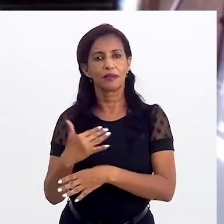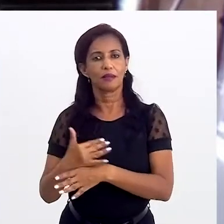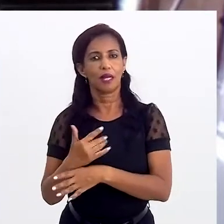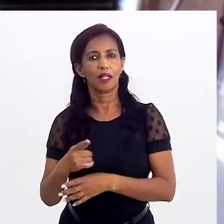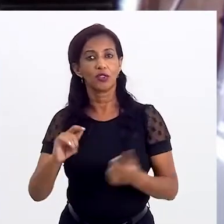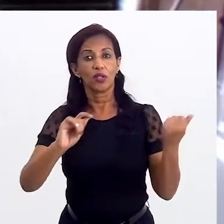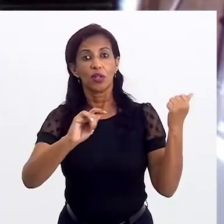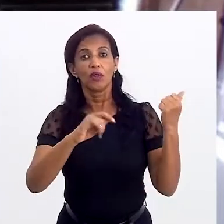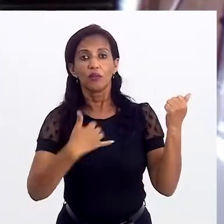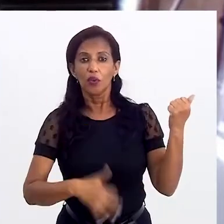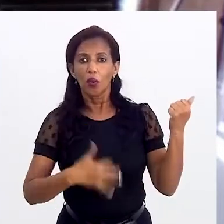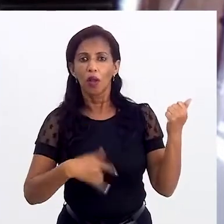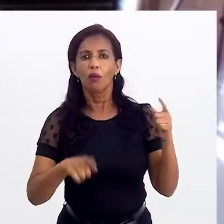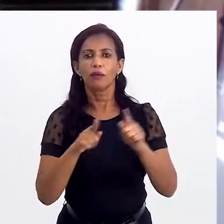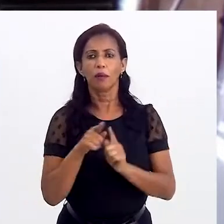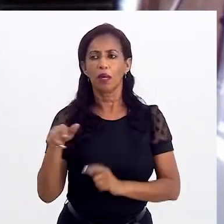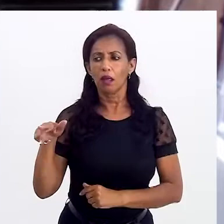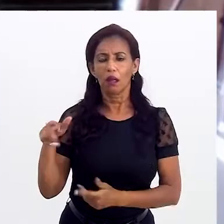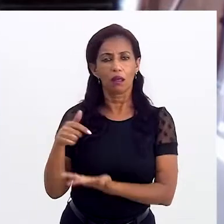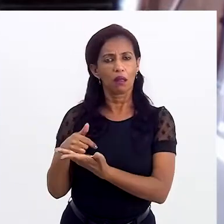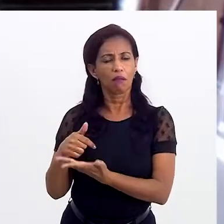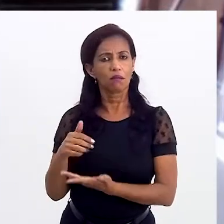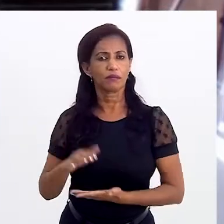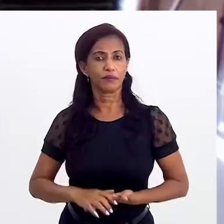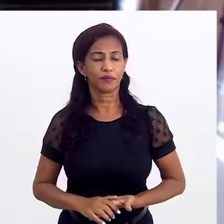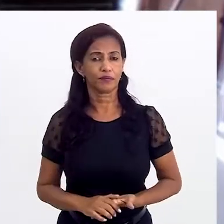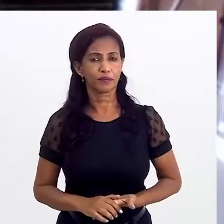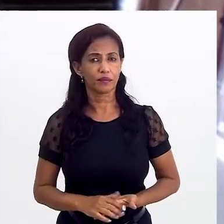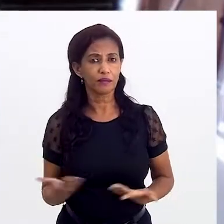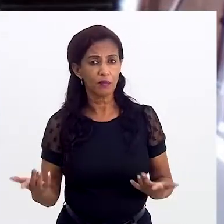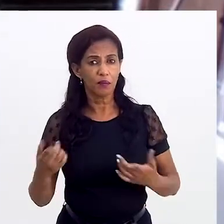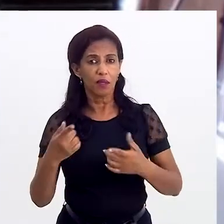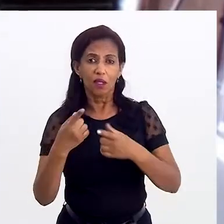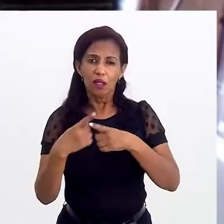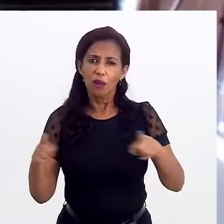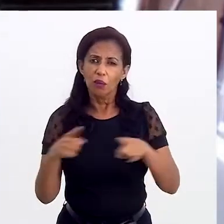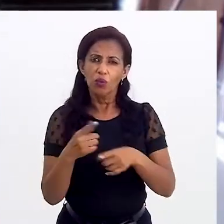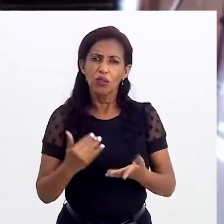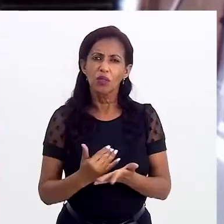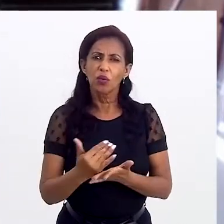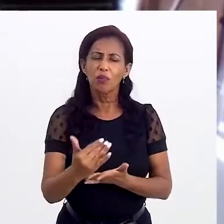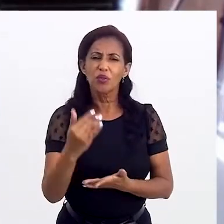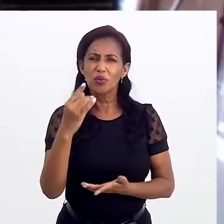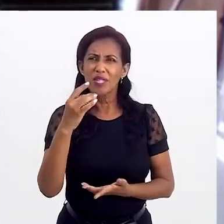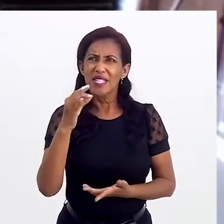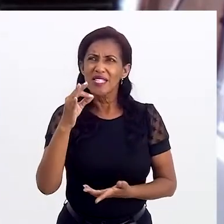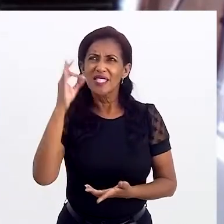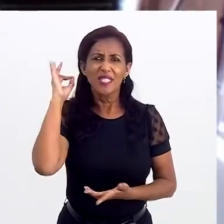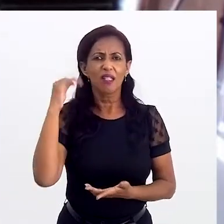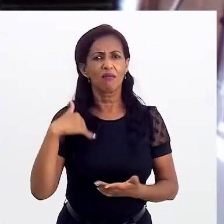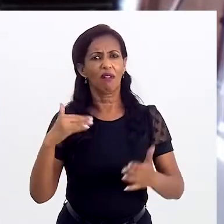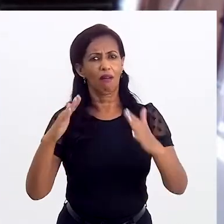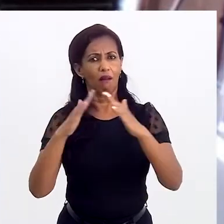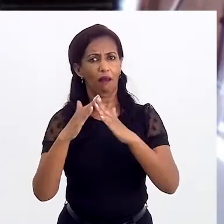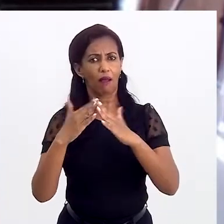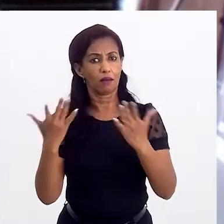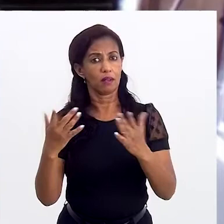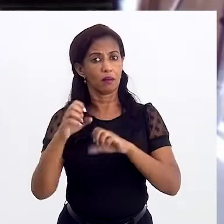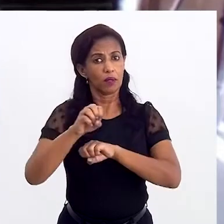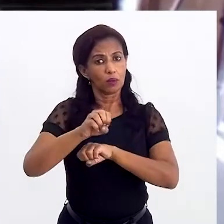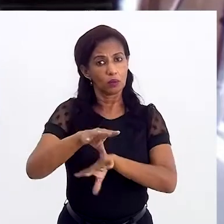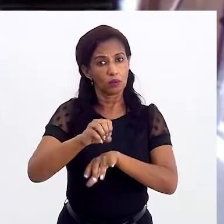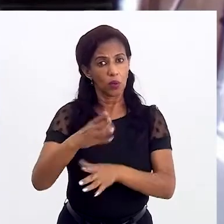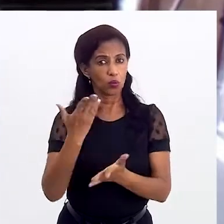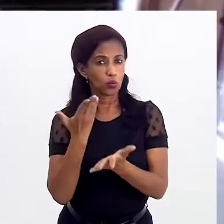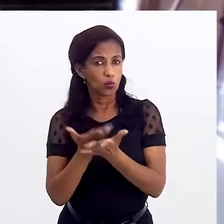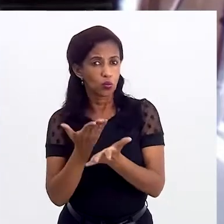Cledir começou a tocar violão também muito pequeno. Então, a música começou muito cedo lá em casa e a educação, o